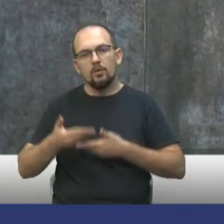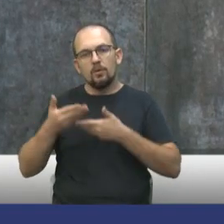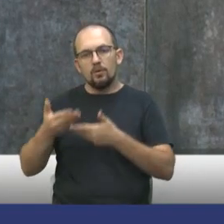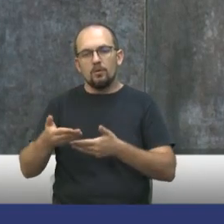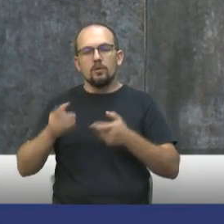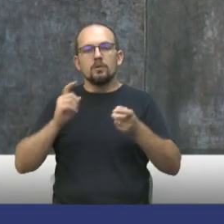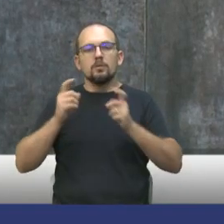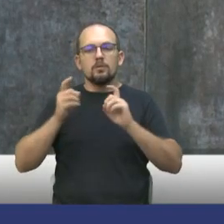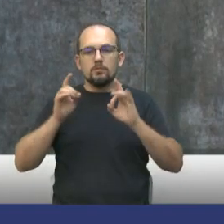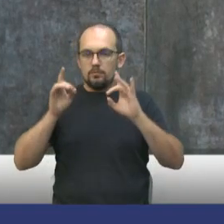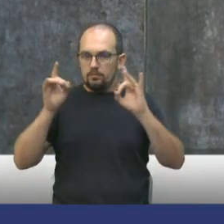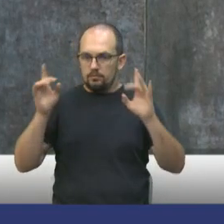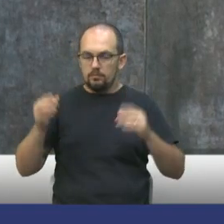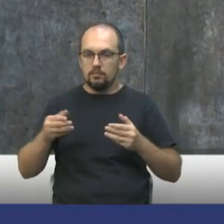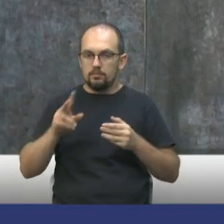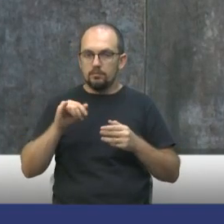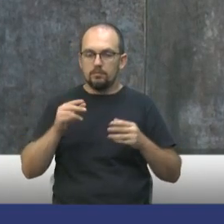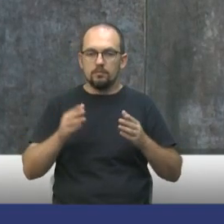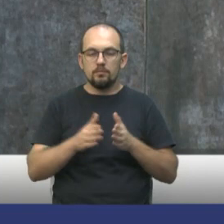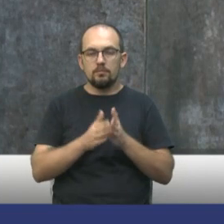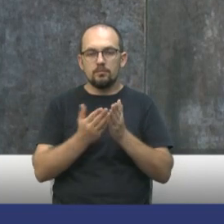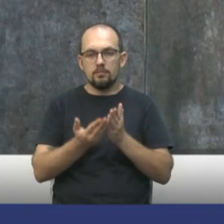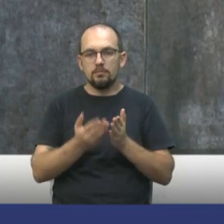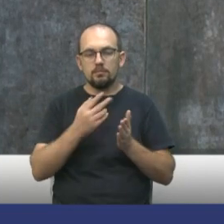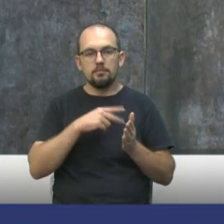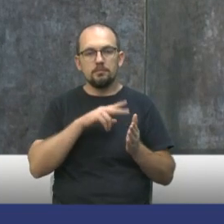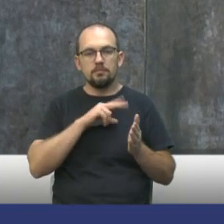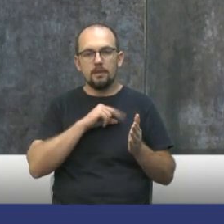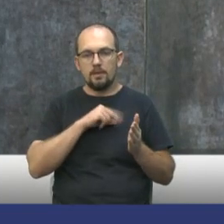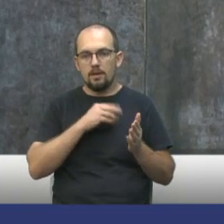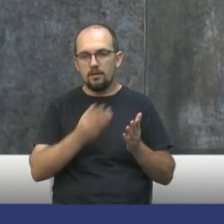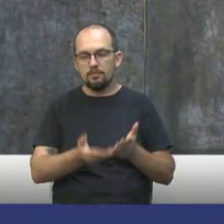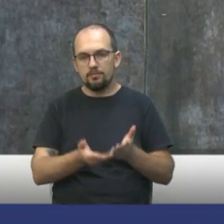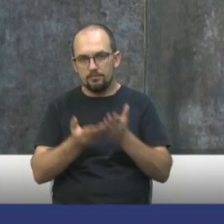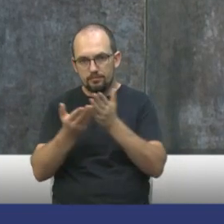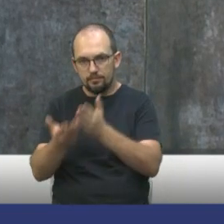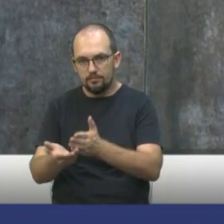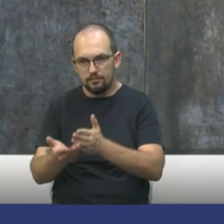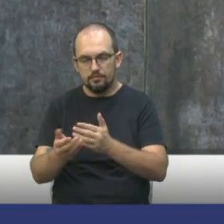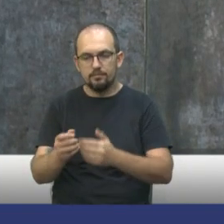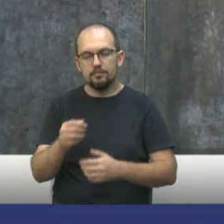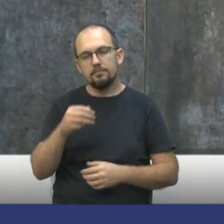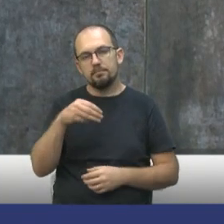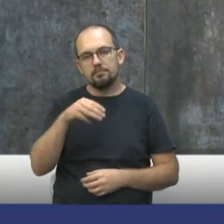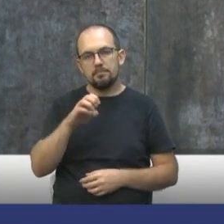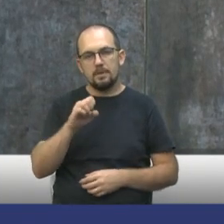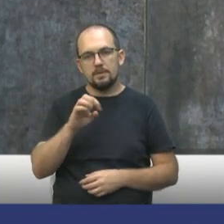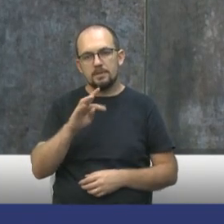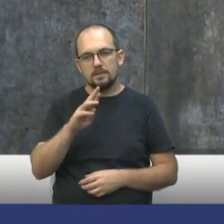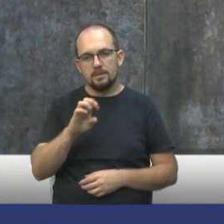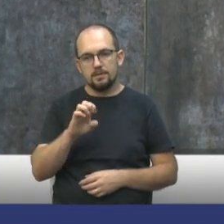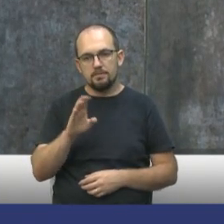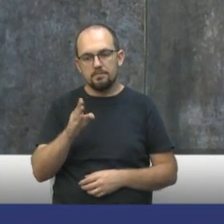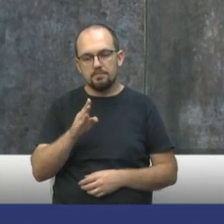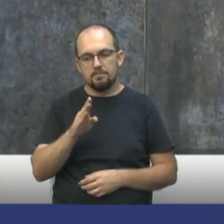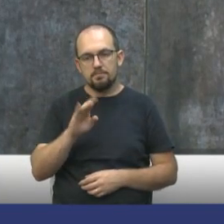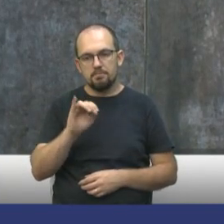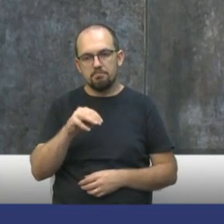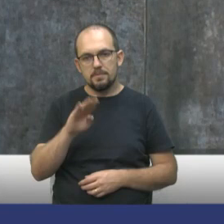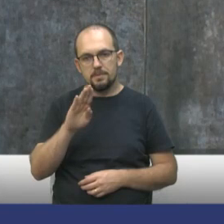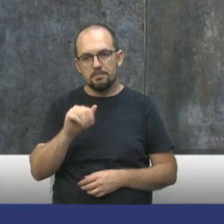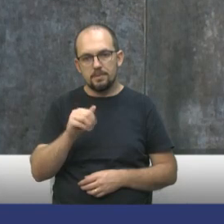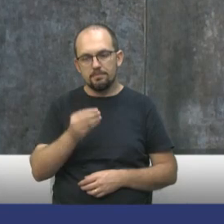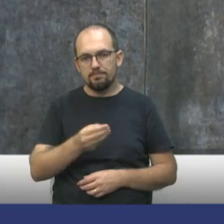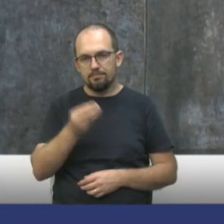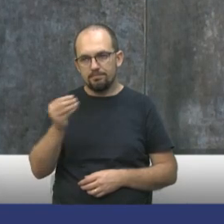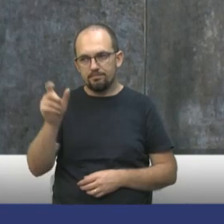sessão solene de entrega da medalha do prêmio Mestre Manuel dos Reis Machado, Mestre Bimba, ao senhor Claudinei